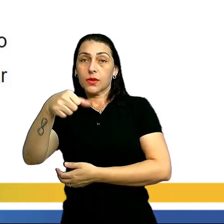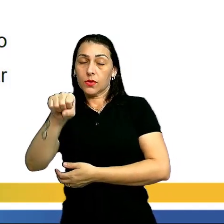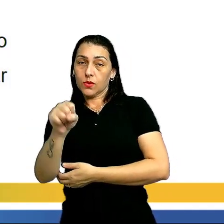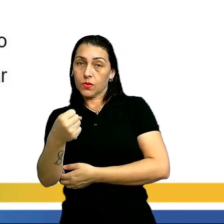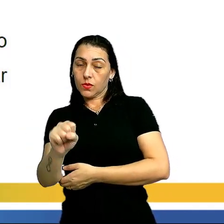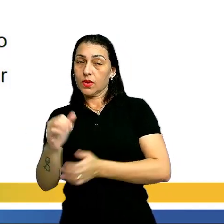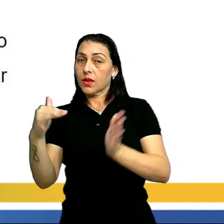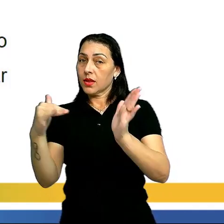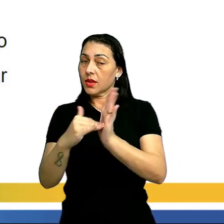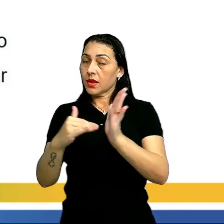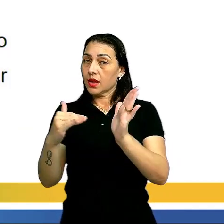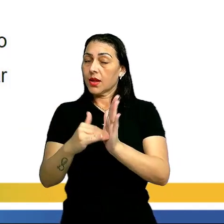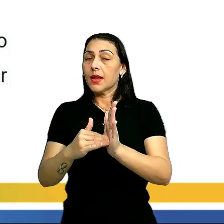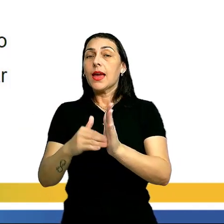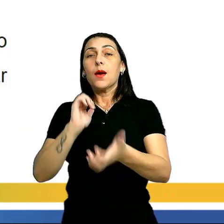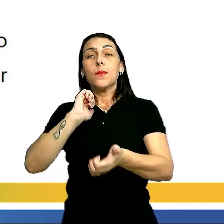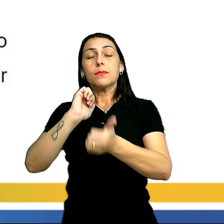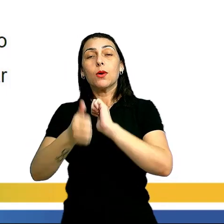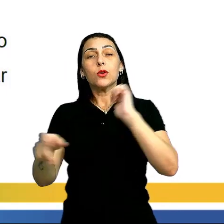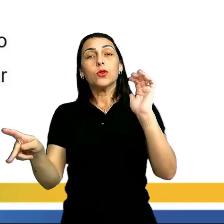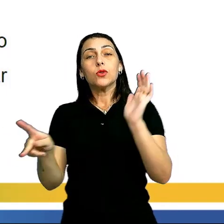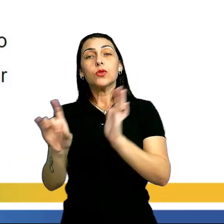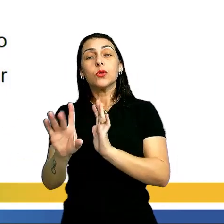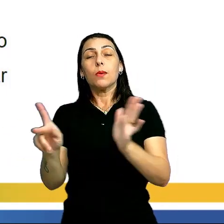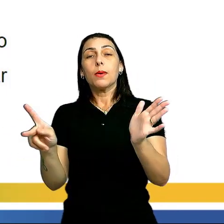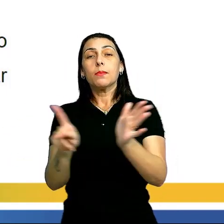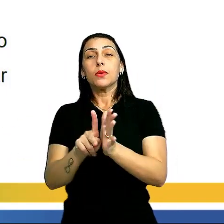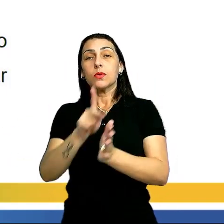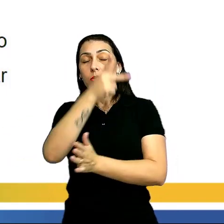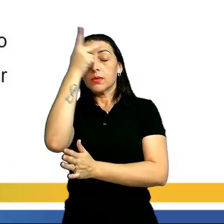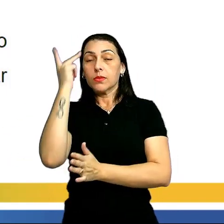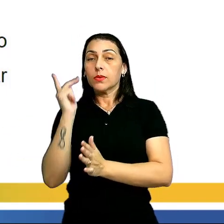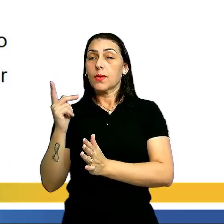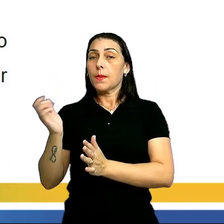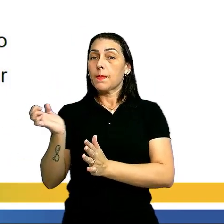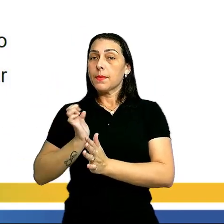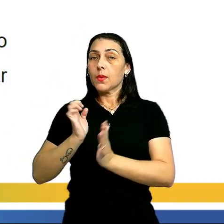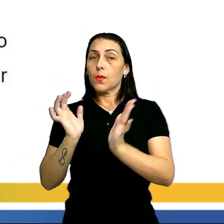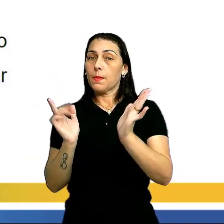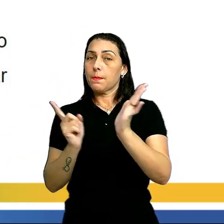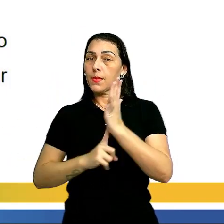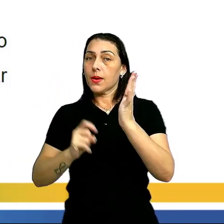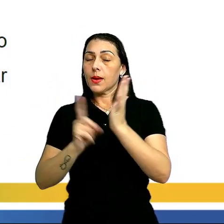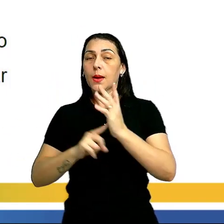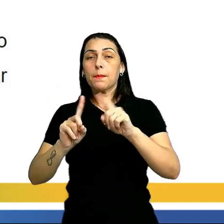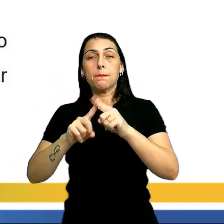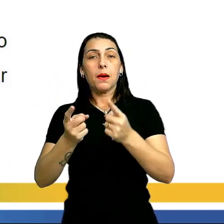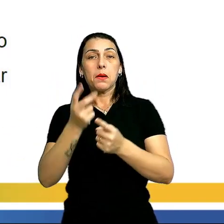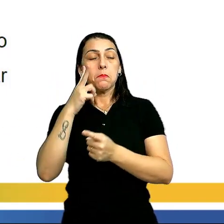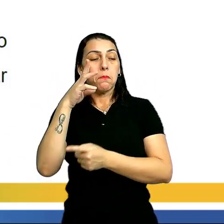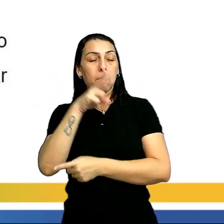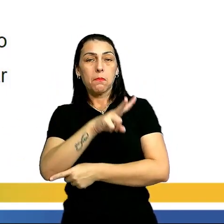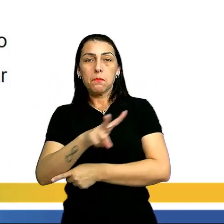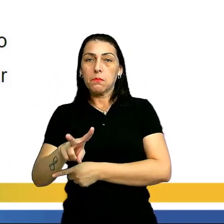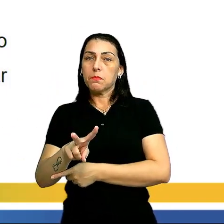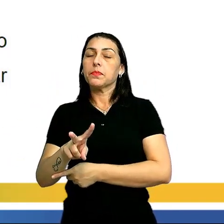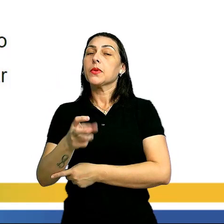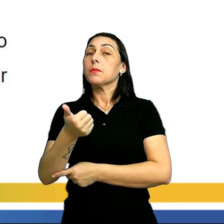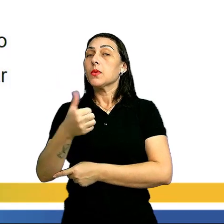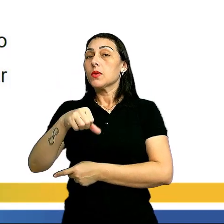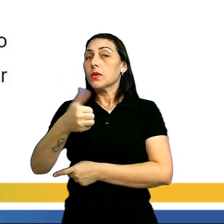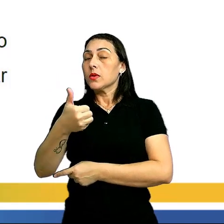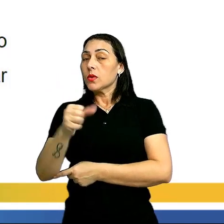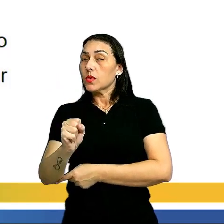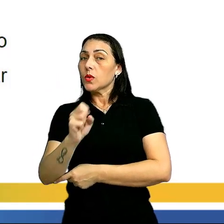1918. Até então, era um esporte somente para ricos e brancos. Mas não eram bem vistos. Em